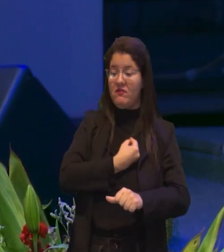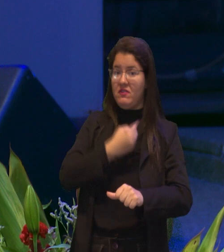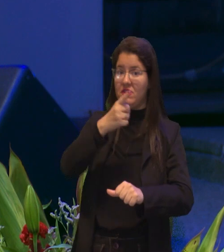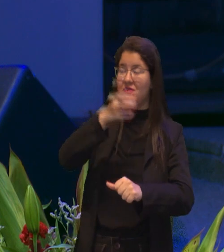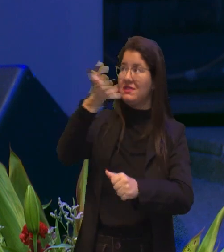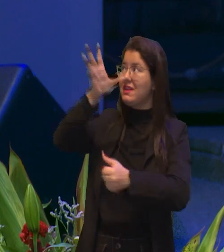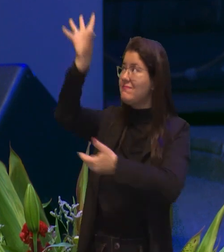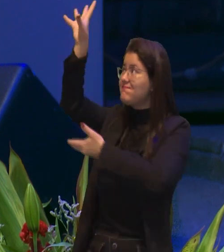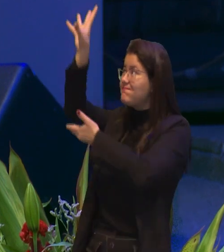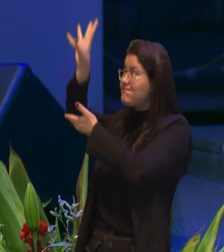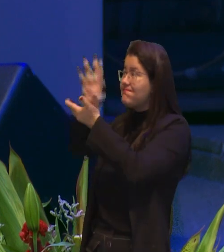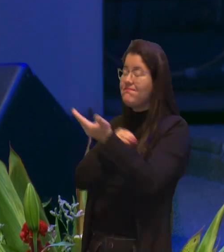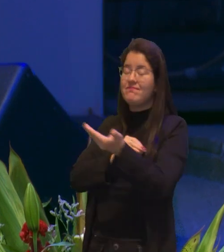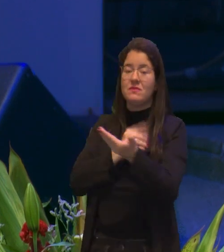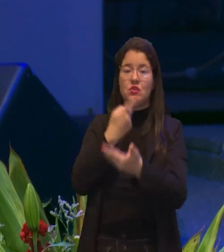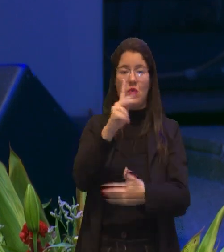vida.